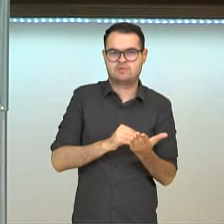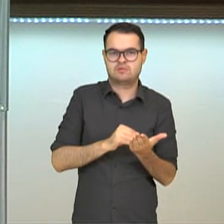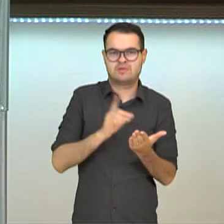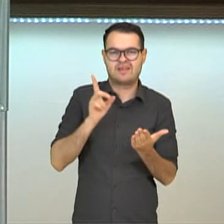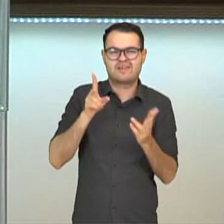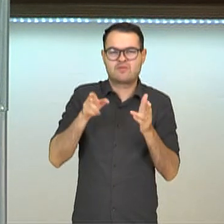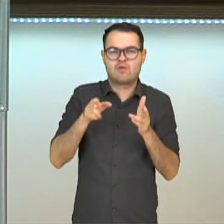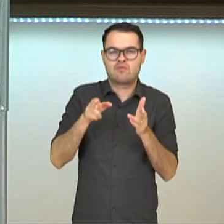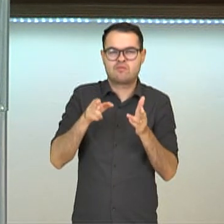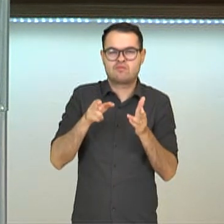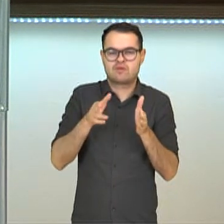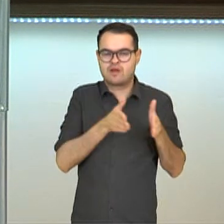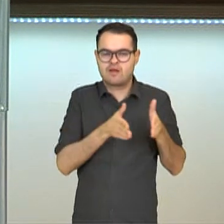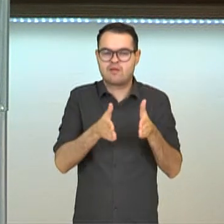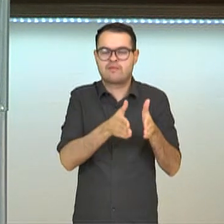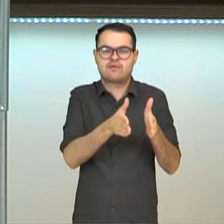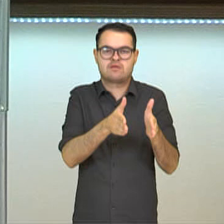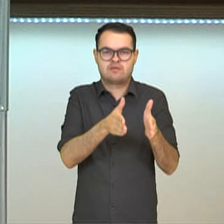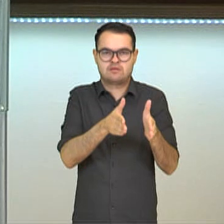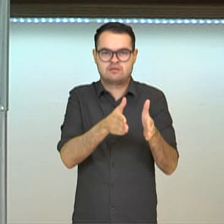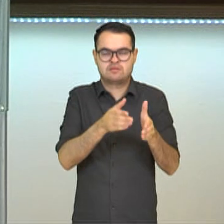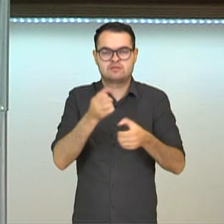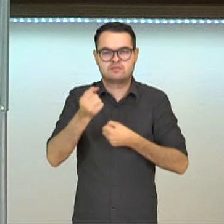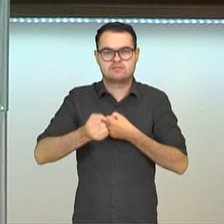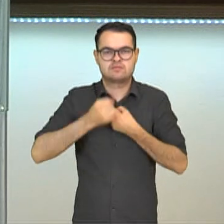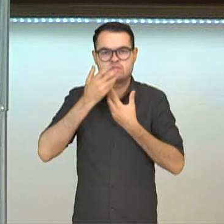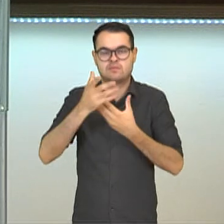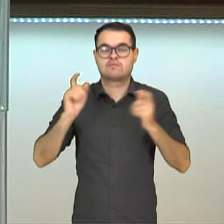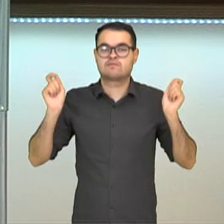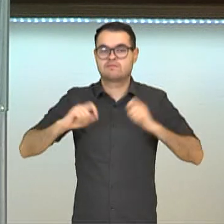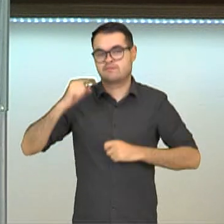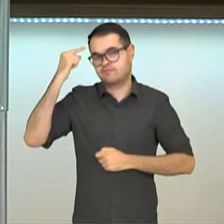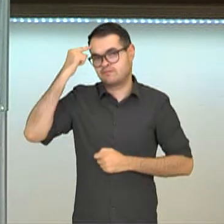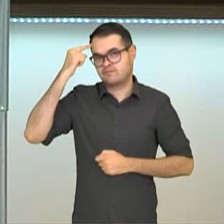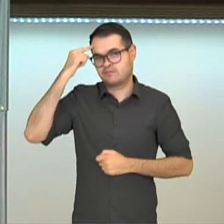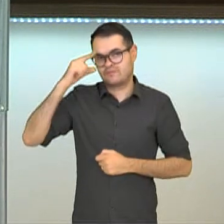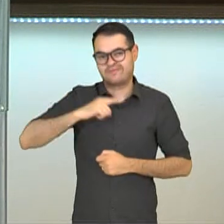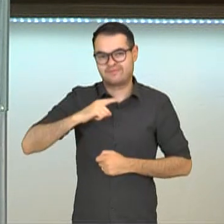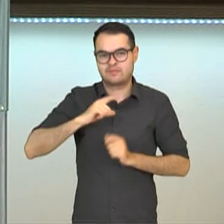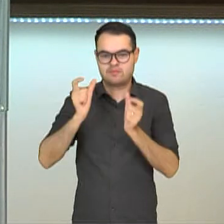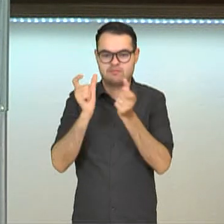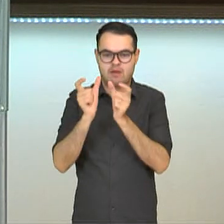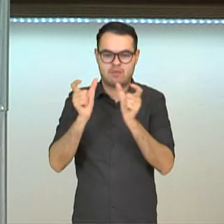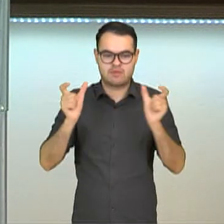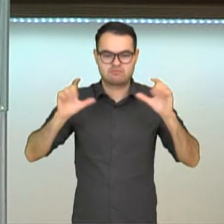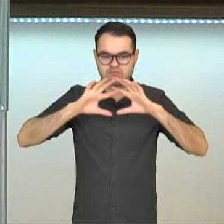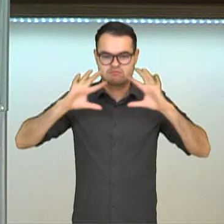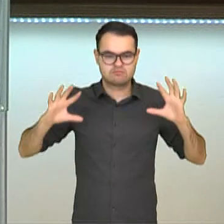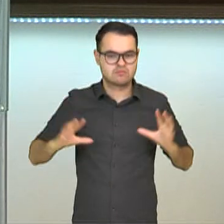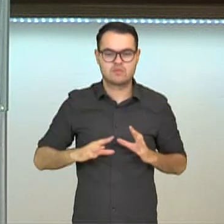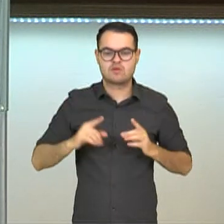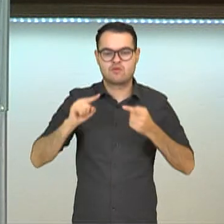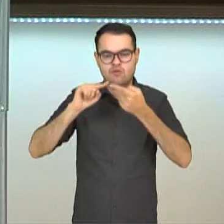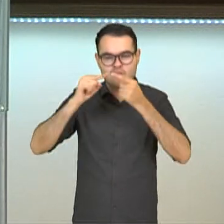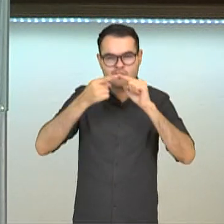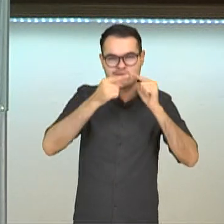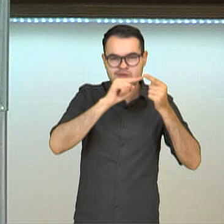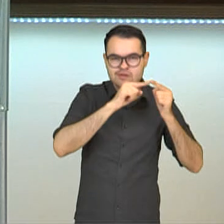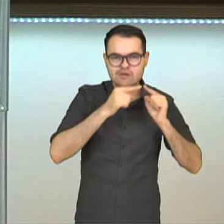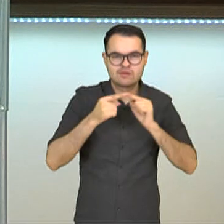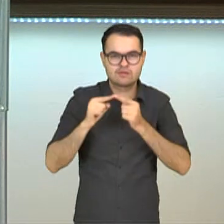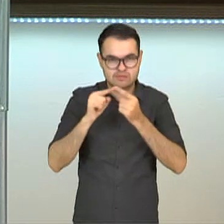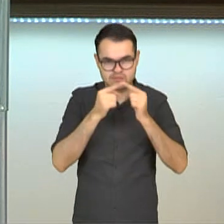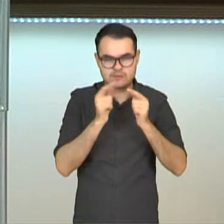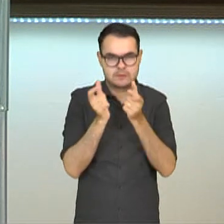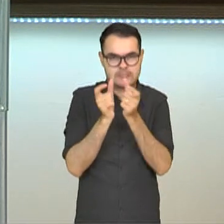significação. Então, o poema, nós podemos pensar que temos um conjunto de palavras que combinam entre si, de certa